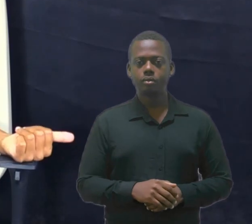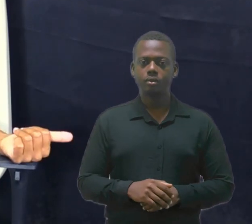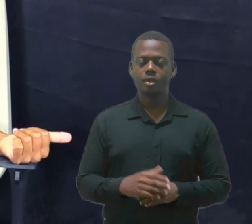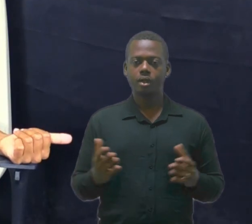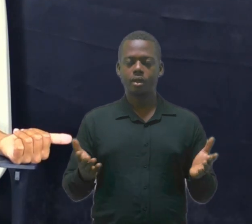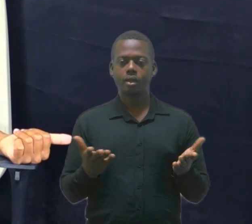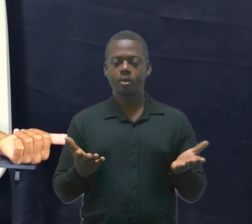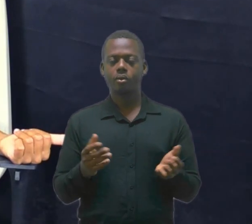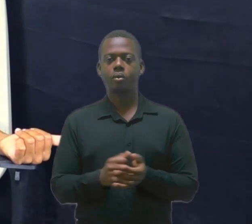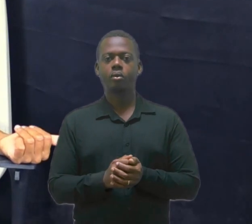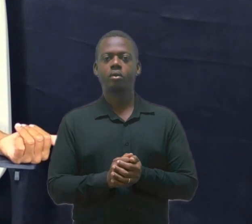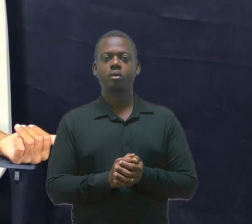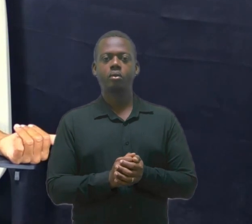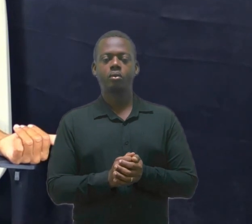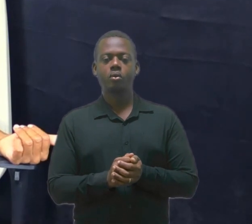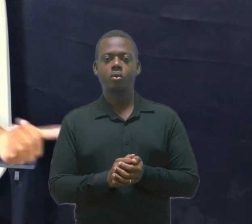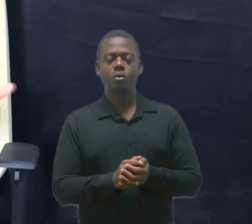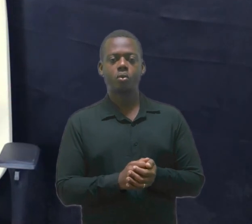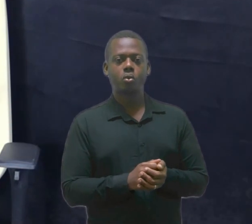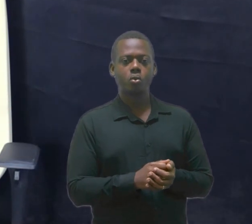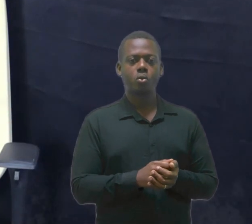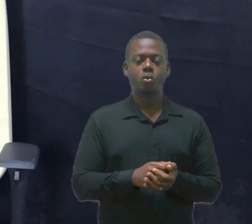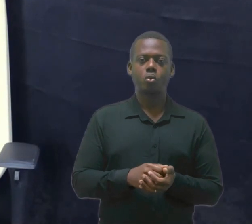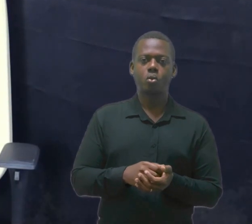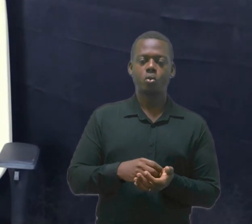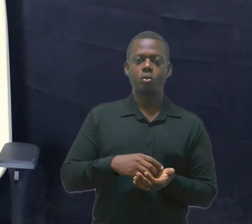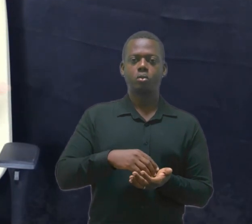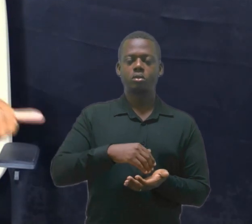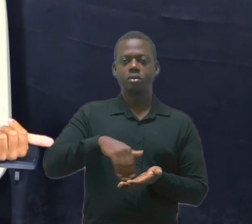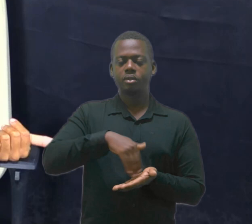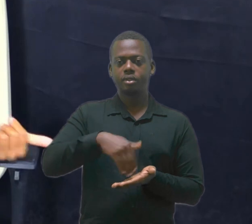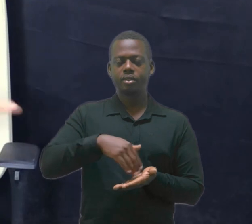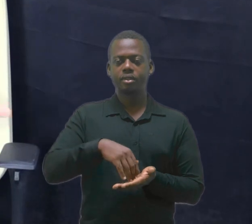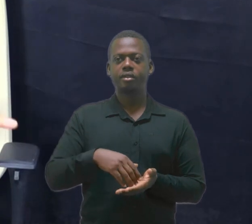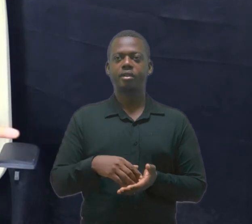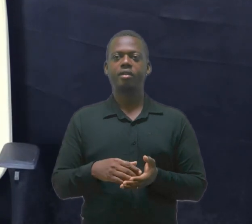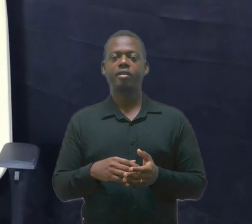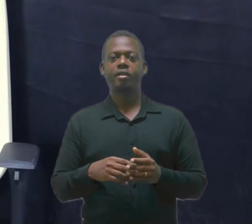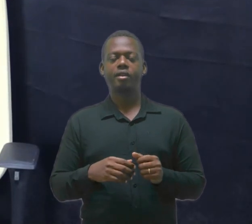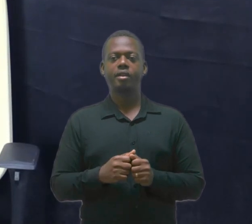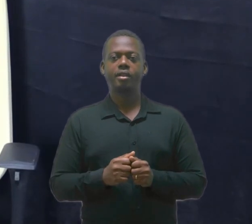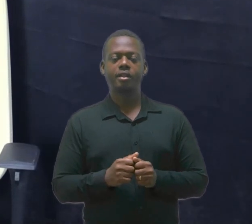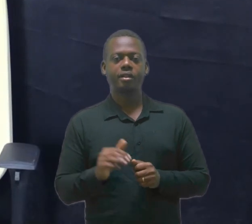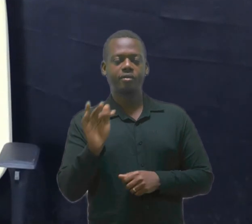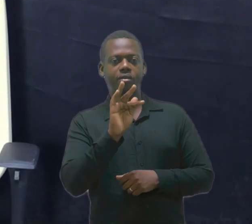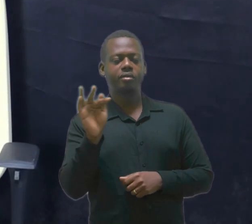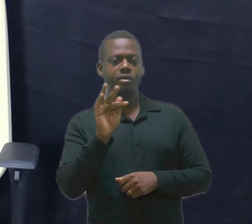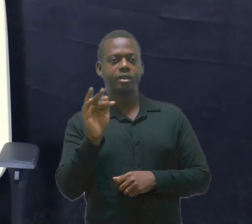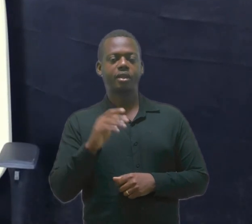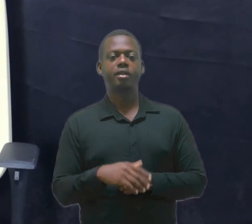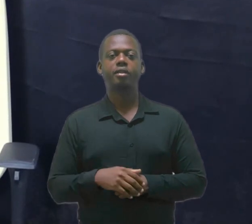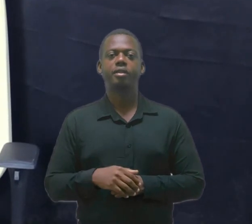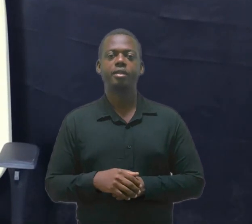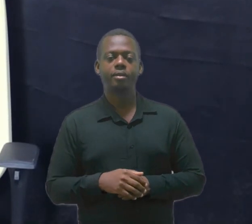agora, o coordenador do curso de Letras Libras da Universidade Federal que eu estudei, é um surdo. Ele é